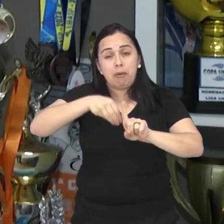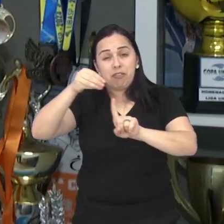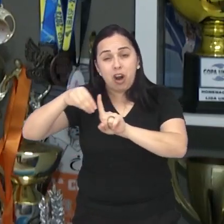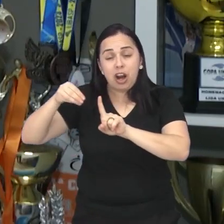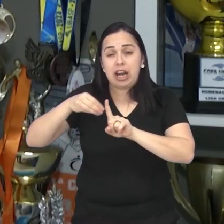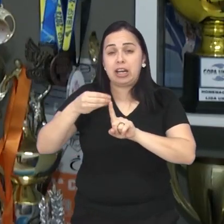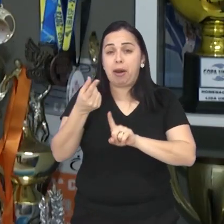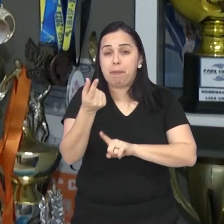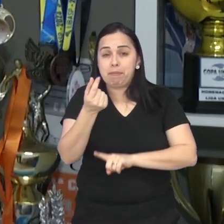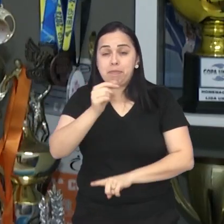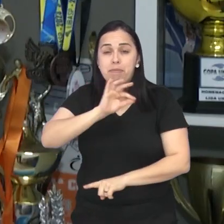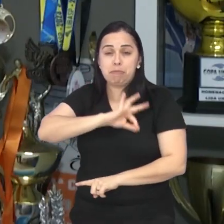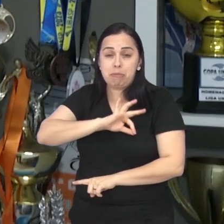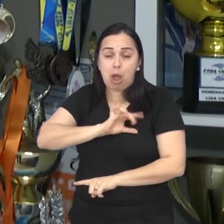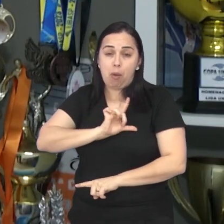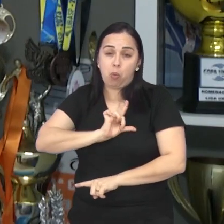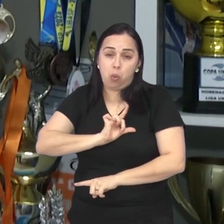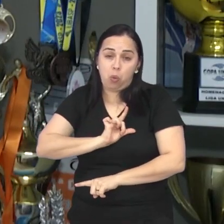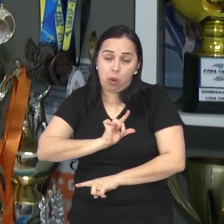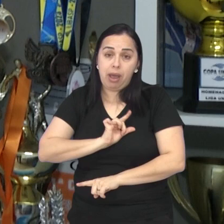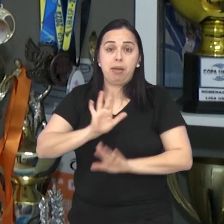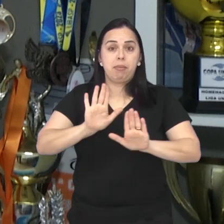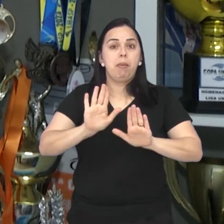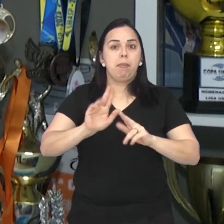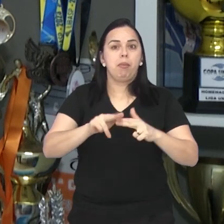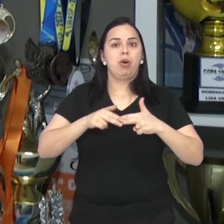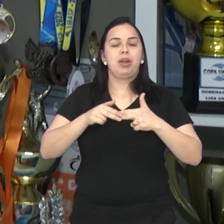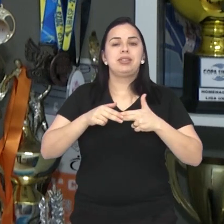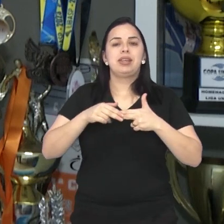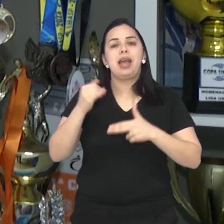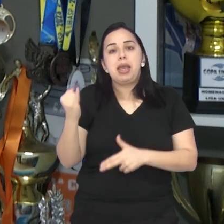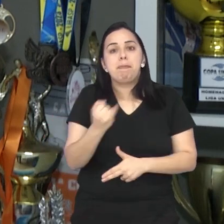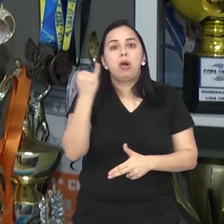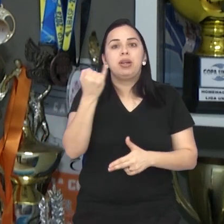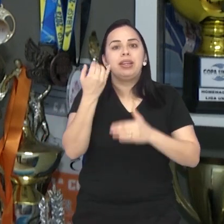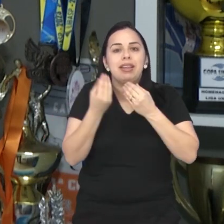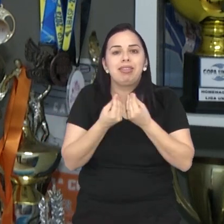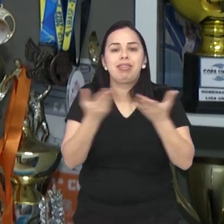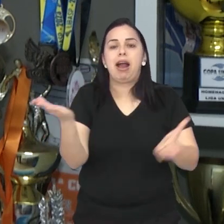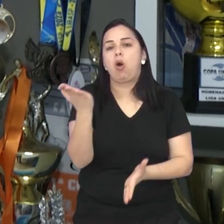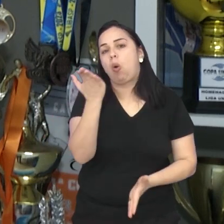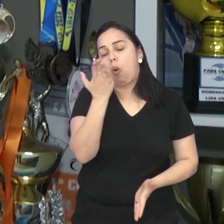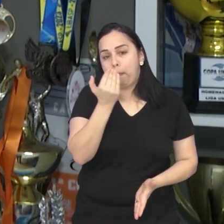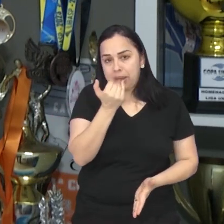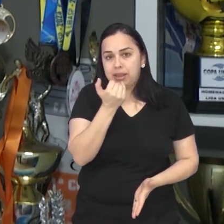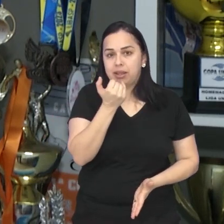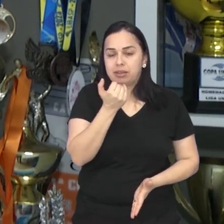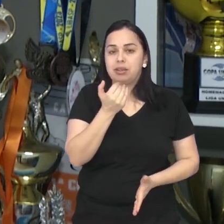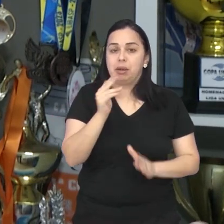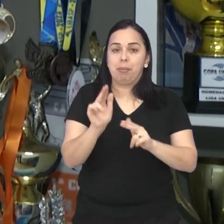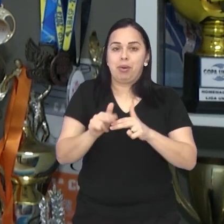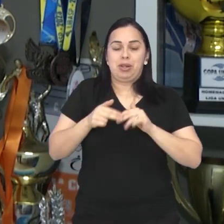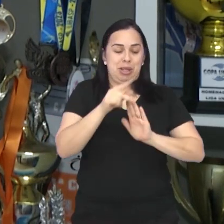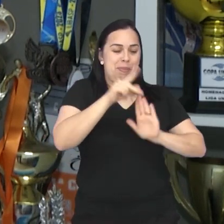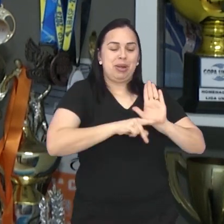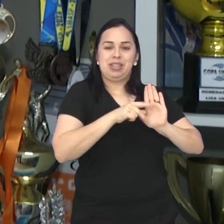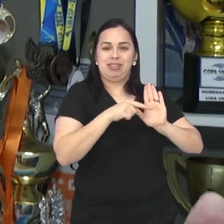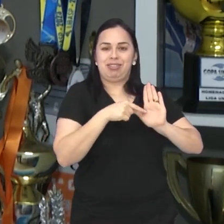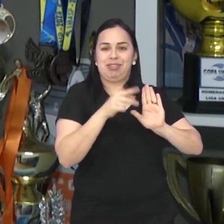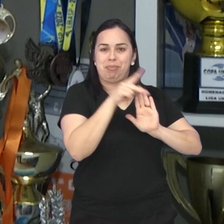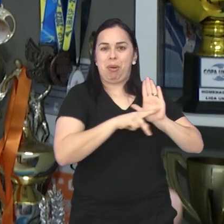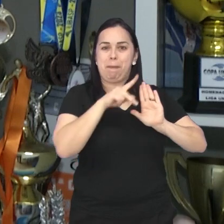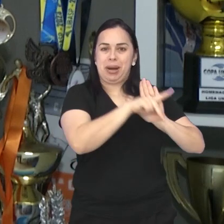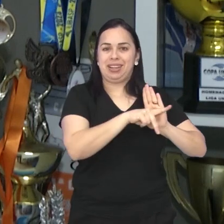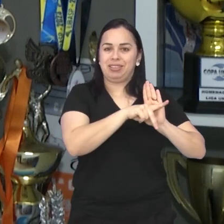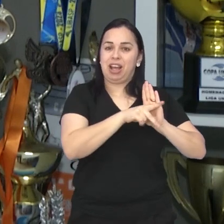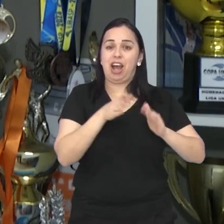uma vulnerabilidade social muito grande, né, e mostrou a importância que é da gente trazer alimento. A população precisa disso. E é um